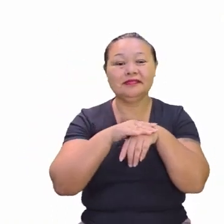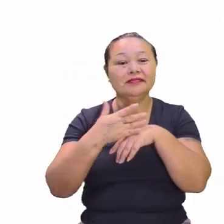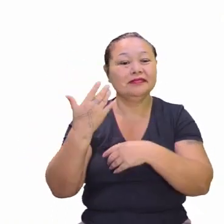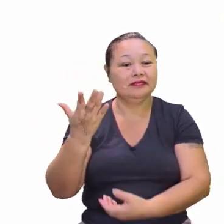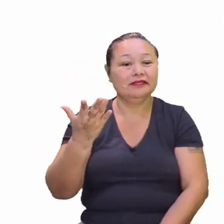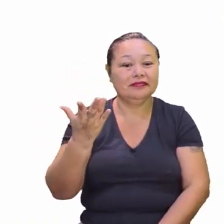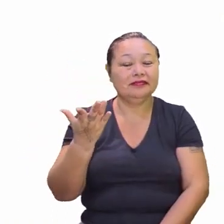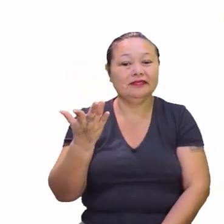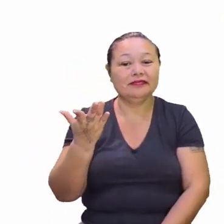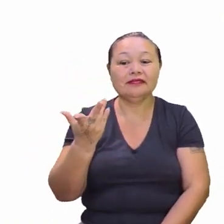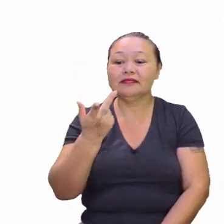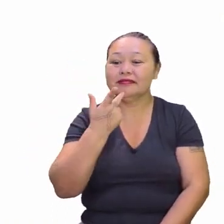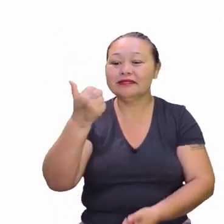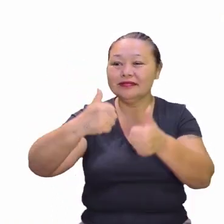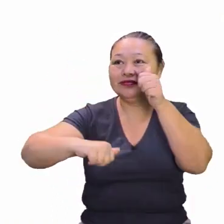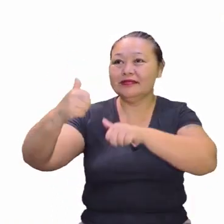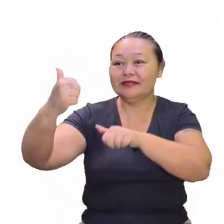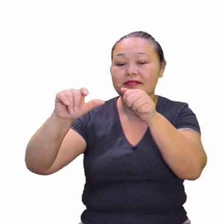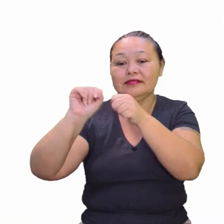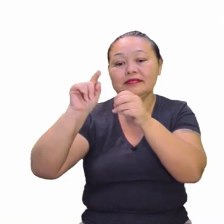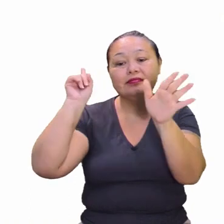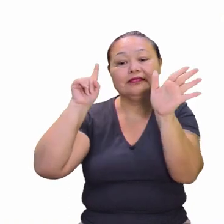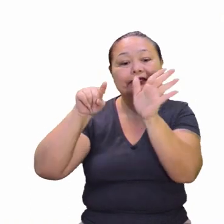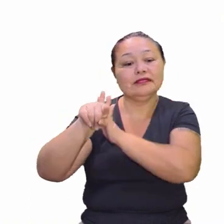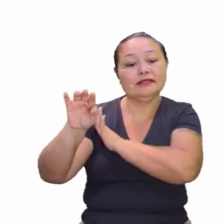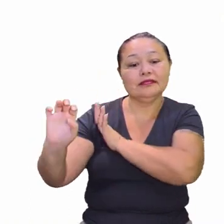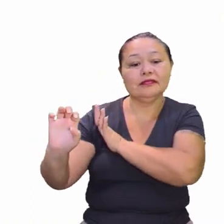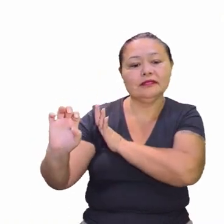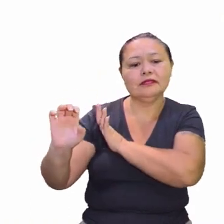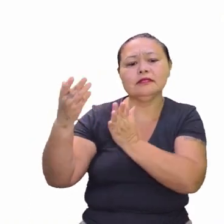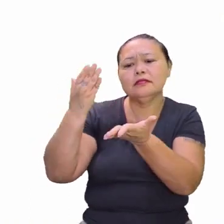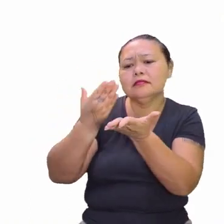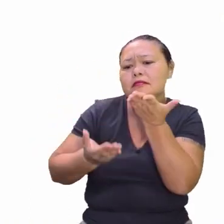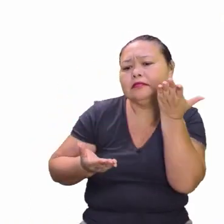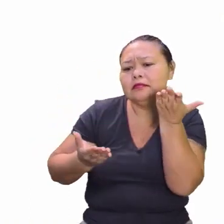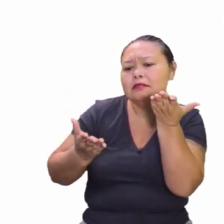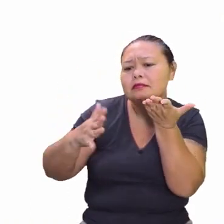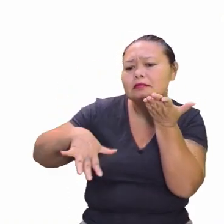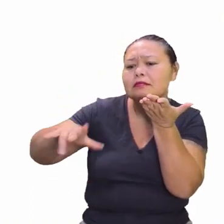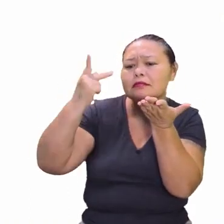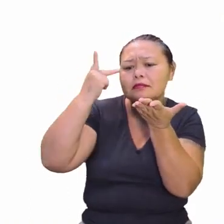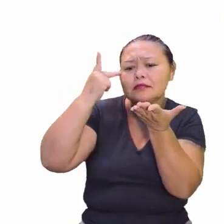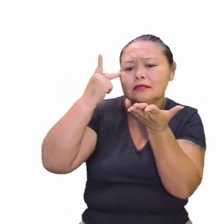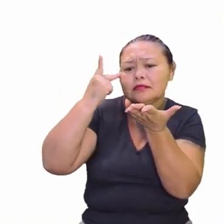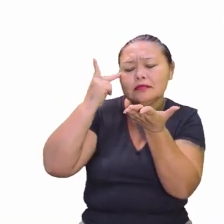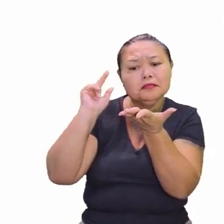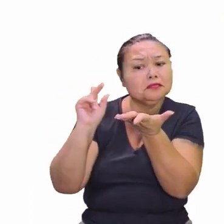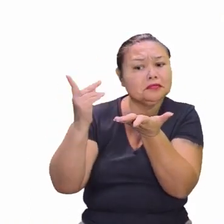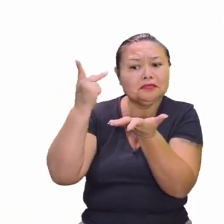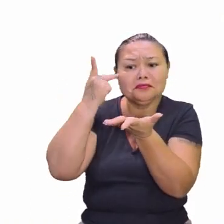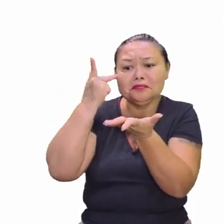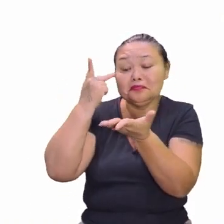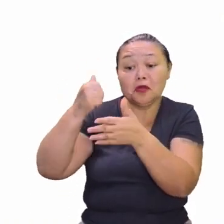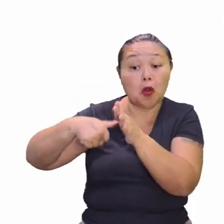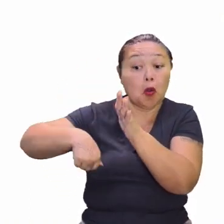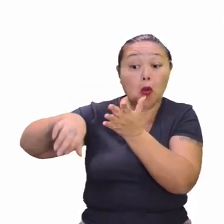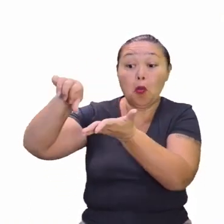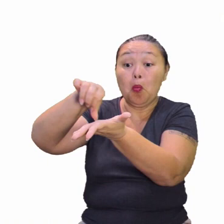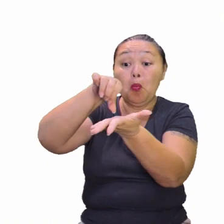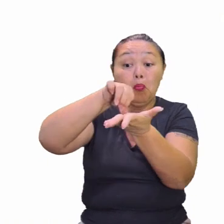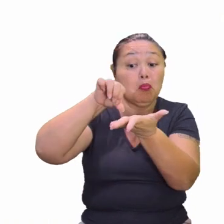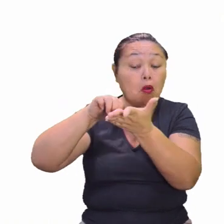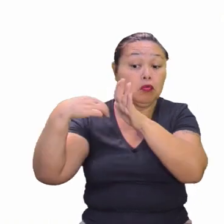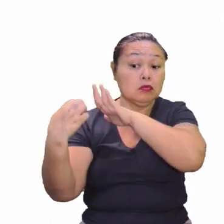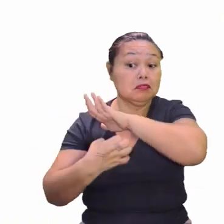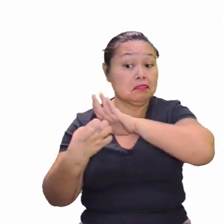aí. Vamos lá. Quando a gente analisa aqui a alternativa E, que fala só perde para a de São Paulo. Não, São Paulo é o maior polo